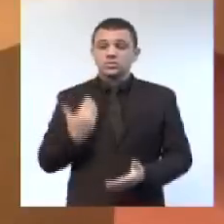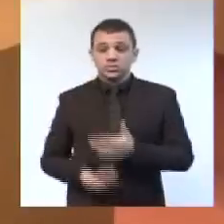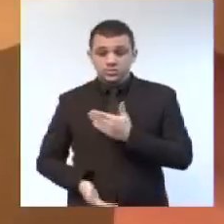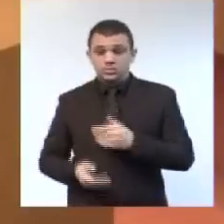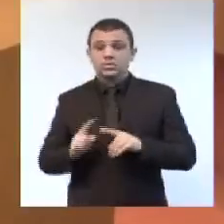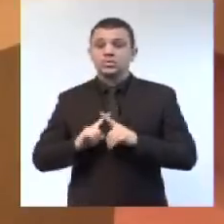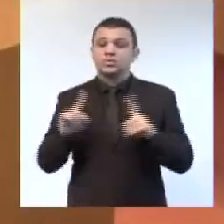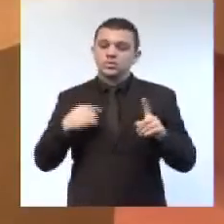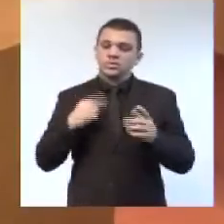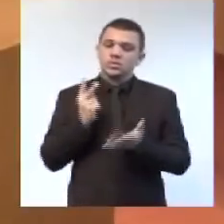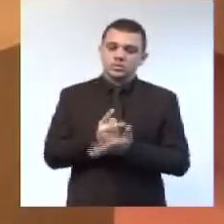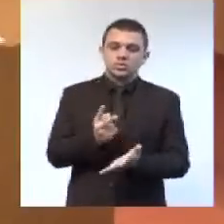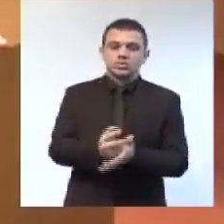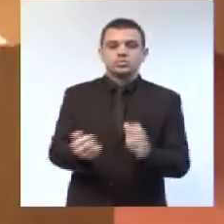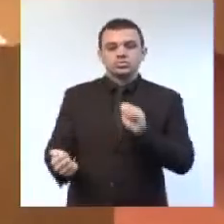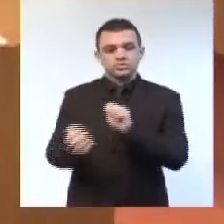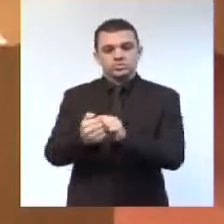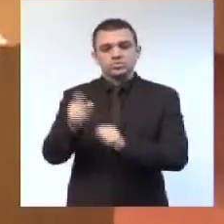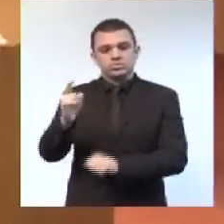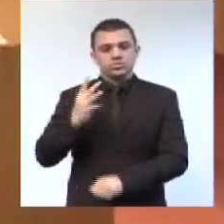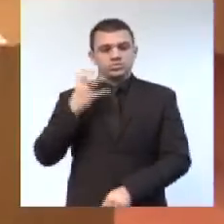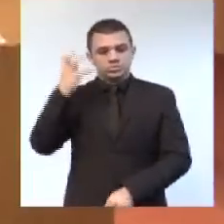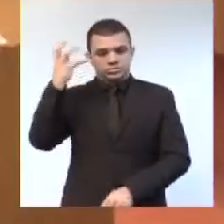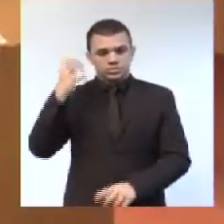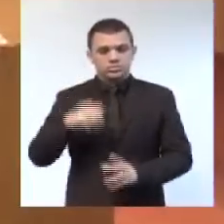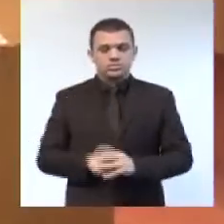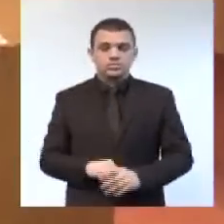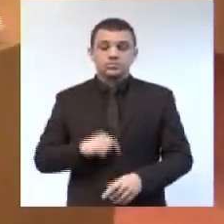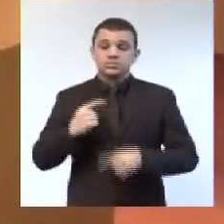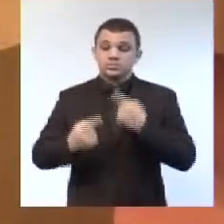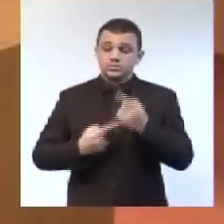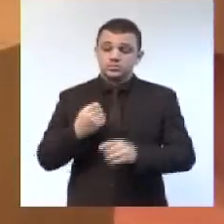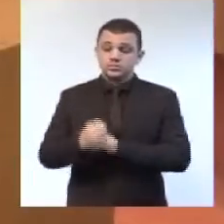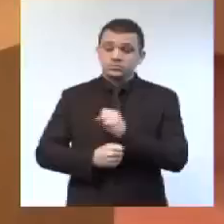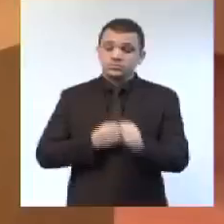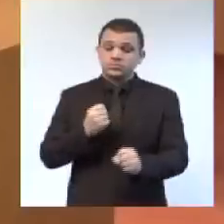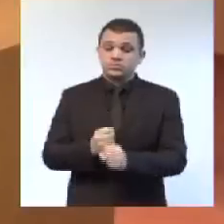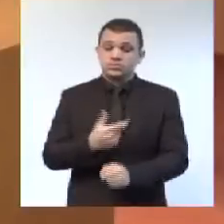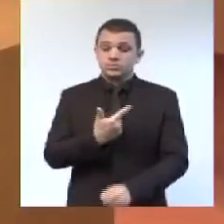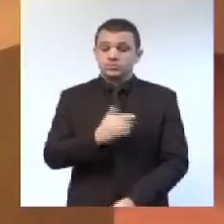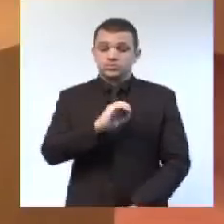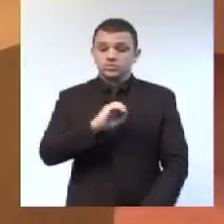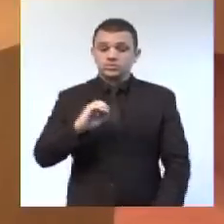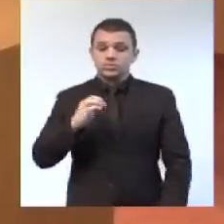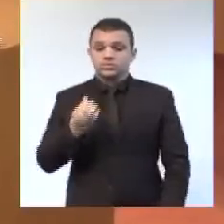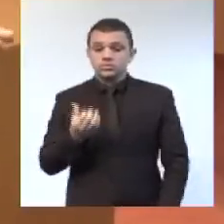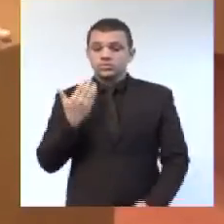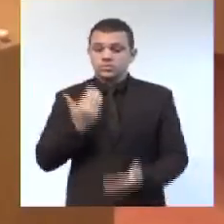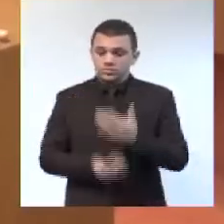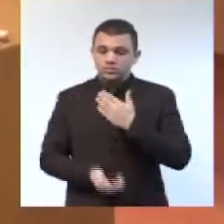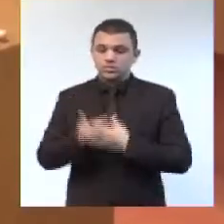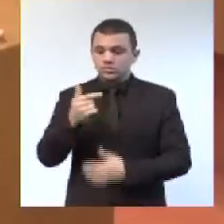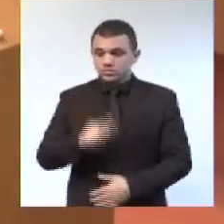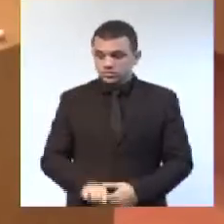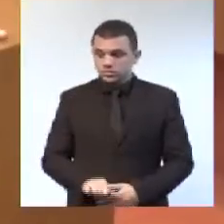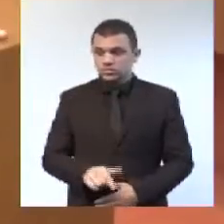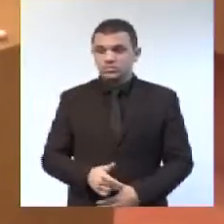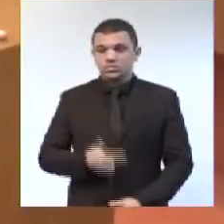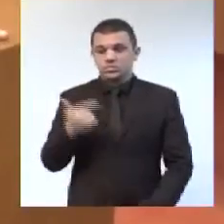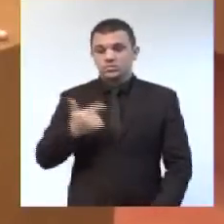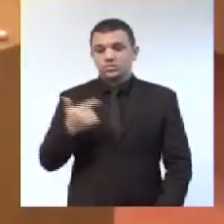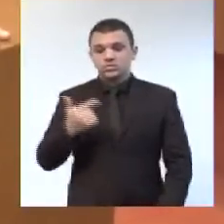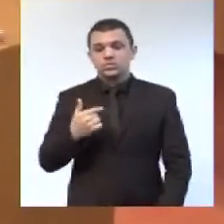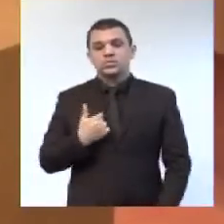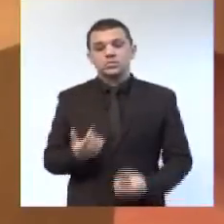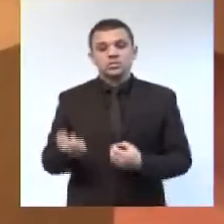governadora. 2006, perdi novamente a eleição. Em segundo turno, voltei a comandar a parte de mobilização da